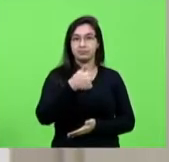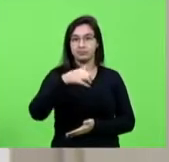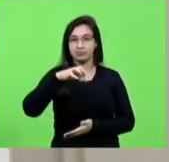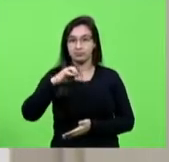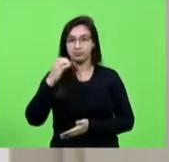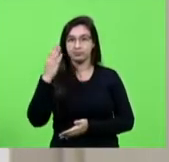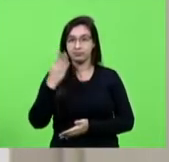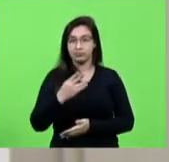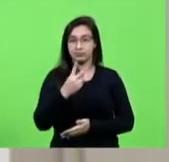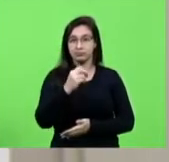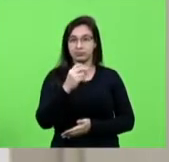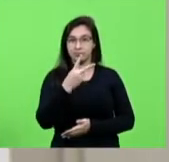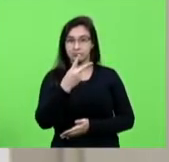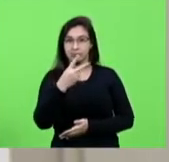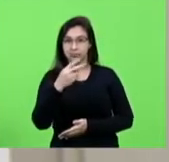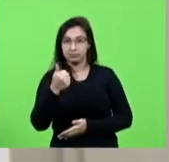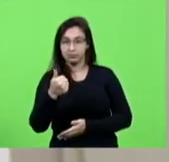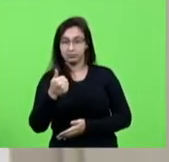413/419/2021, as moções